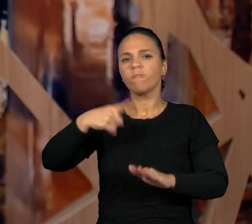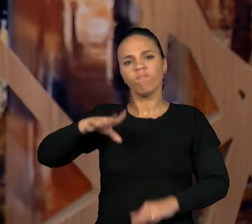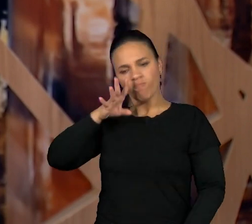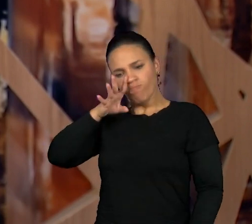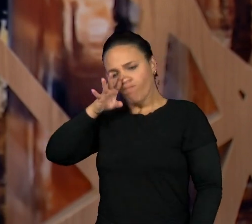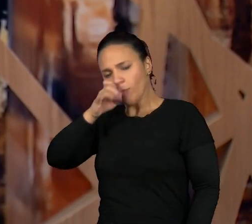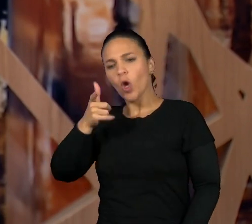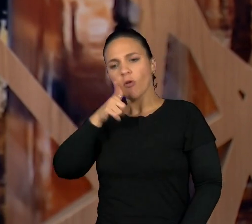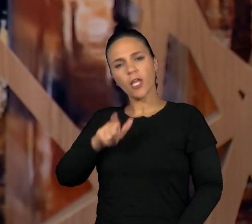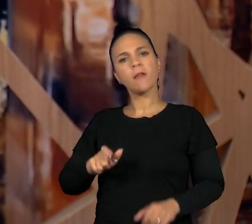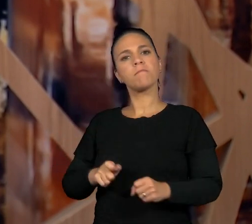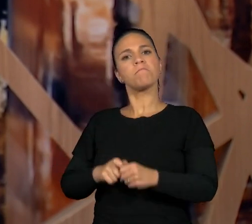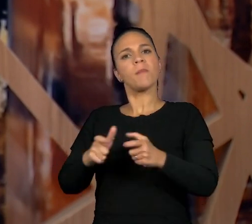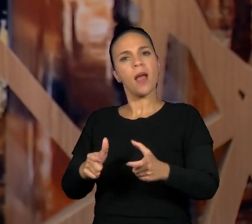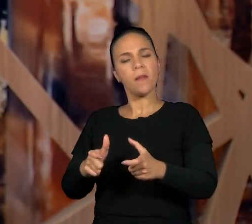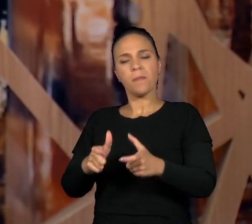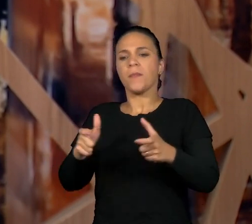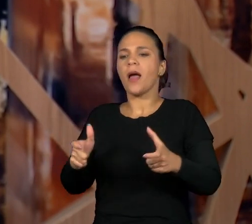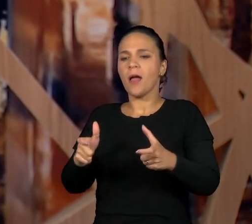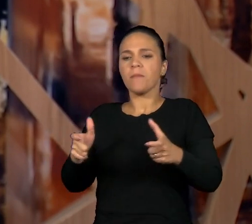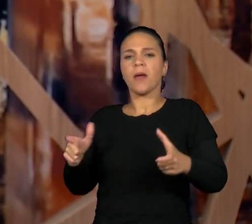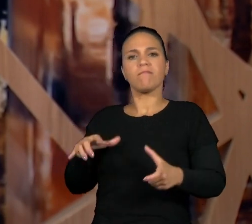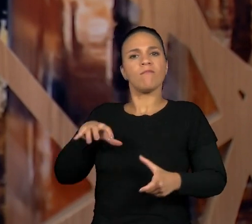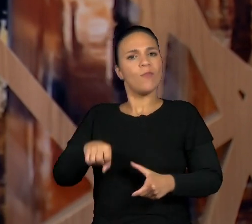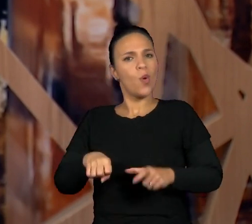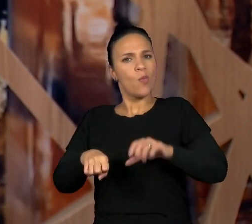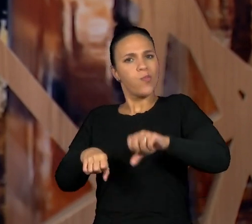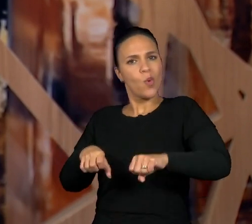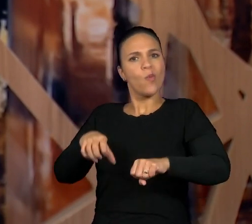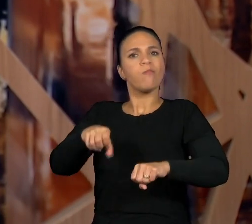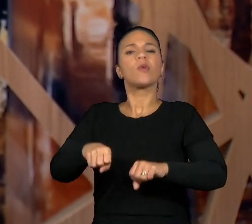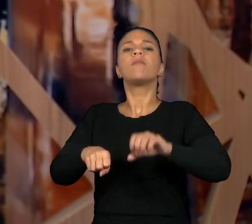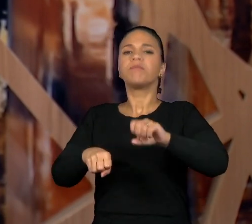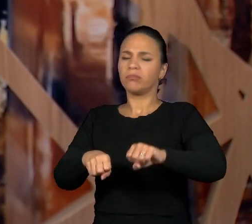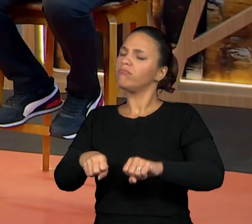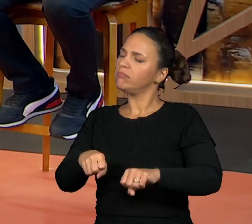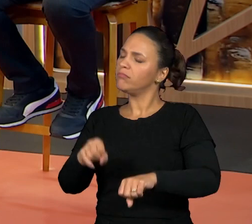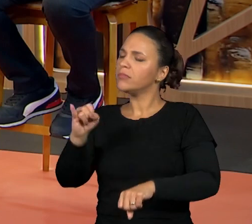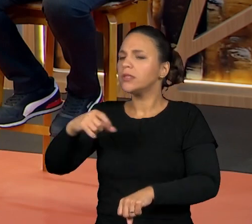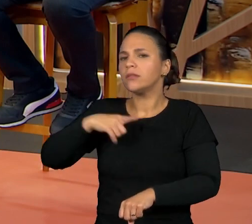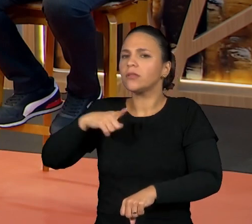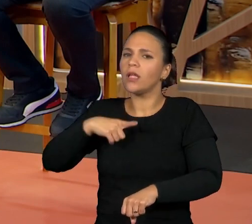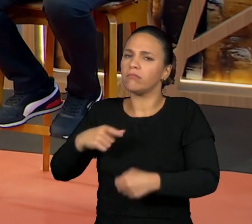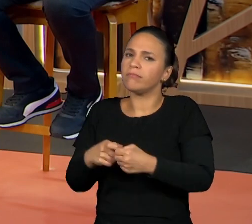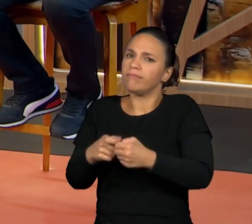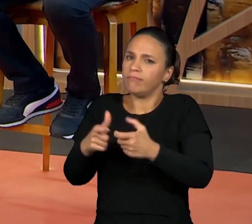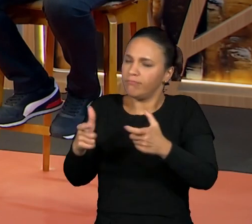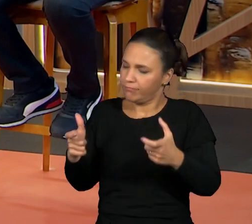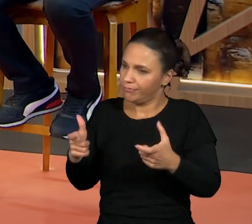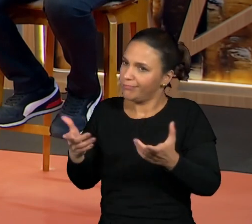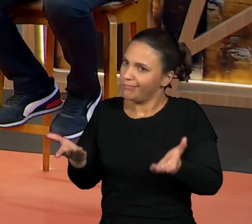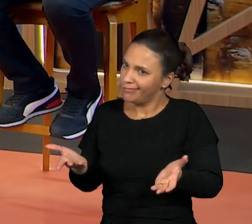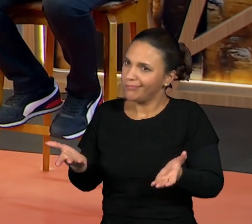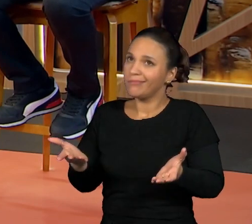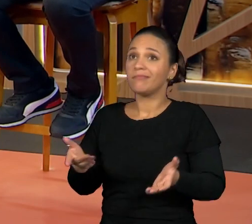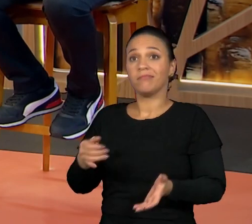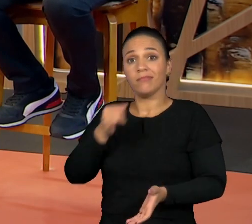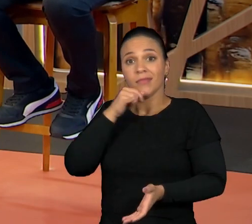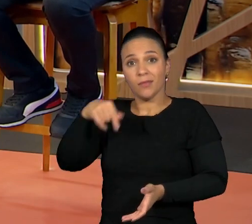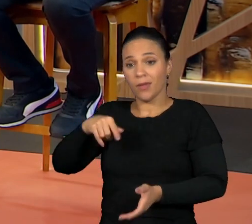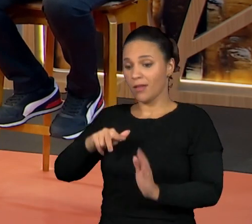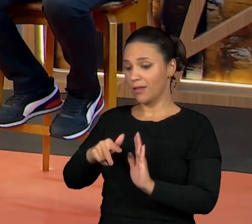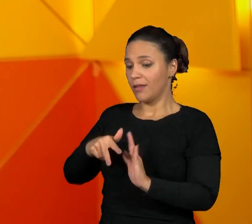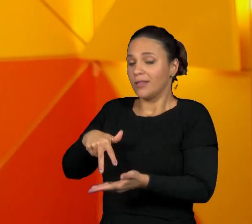Então, eu acho, sim, que os avanços, eles existem. Volto a dizer que o Estação Livre